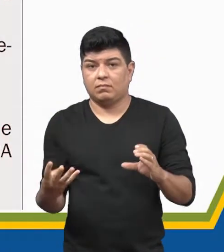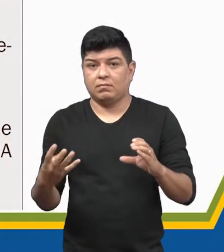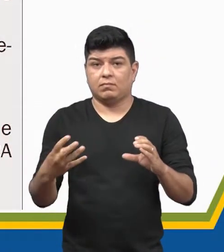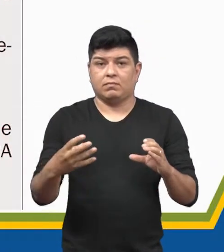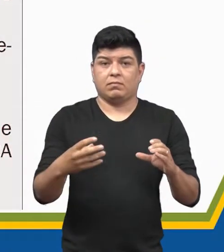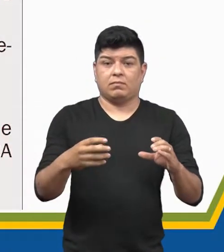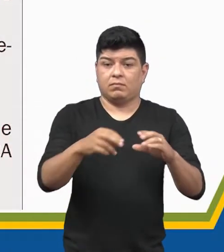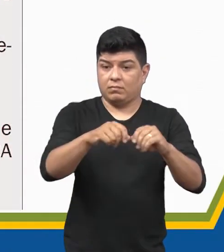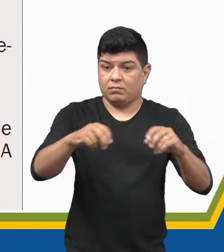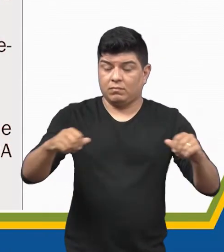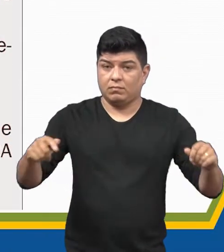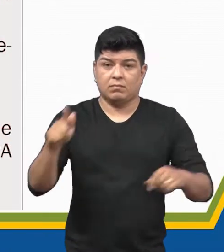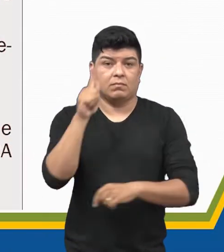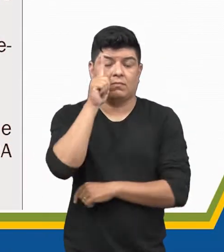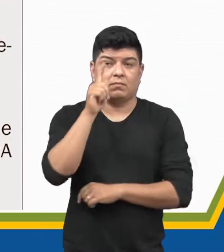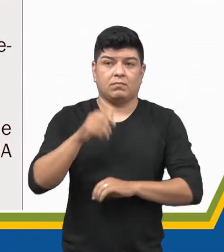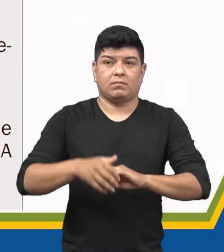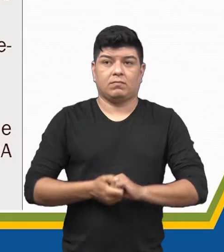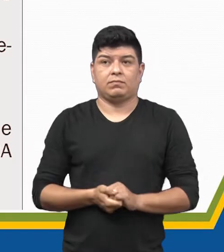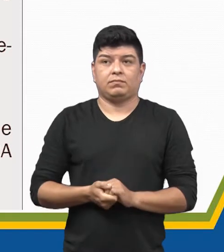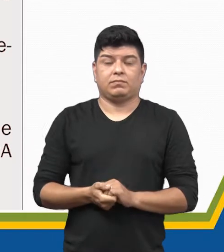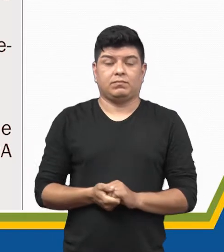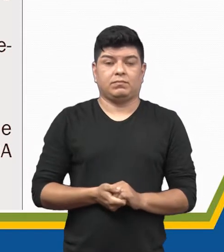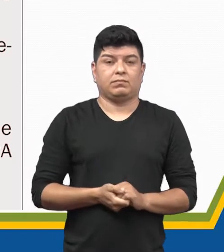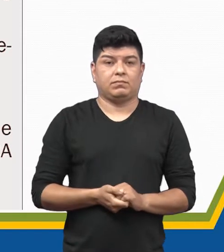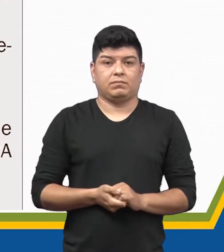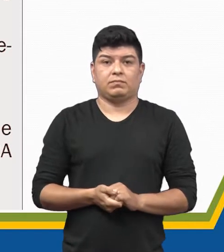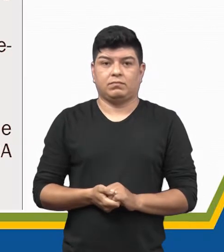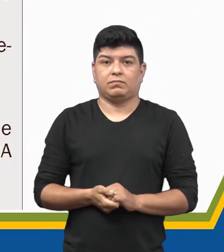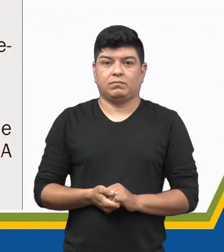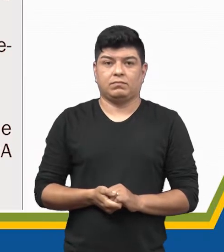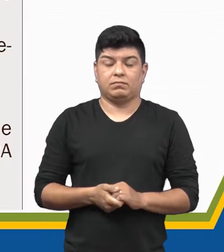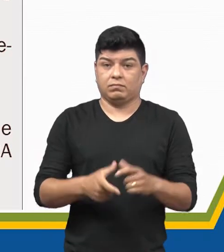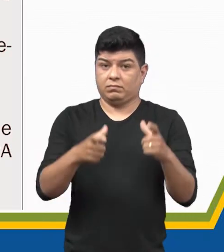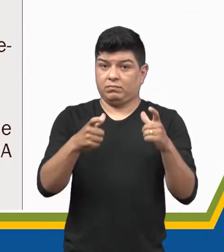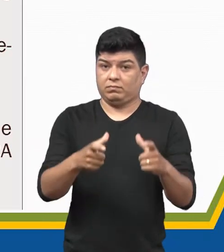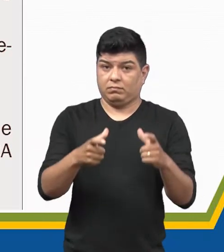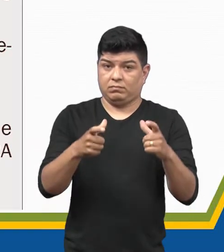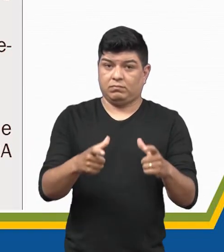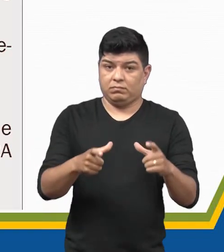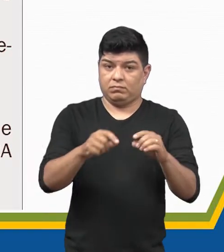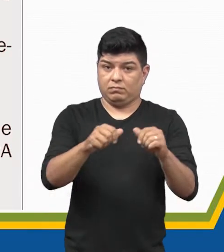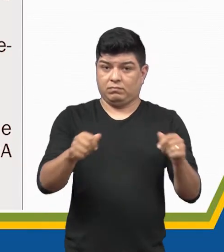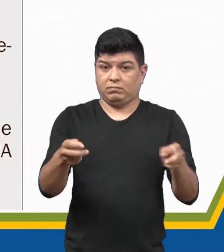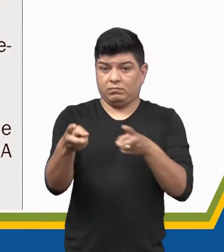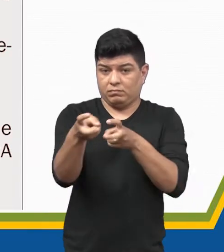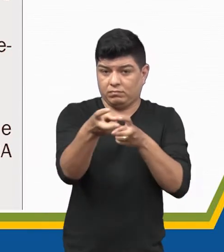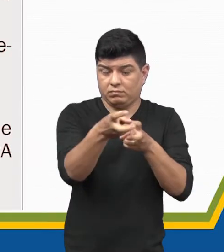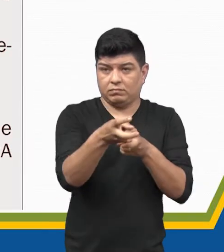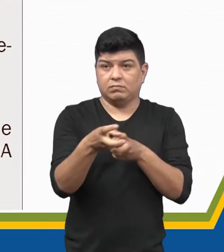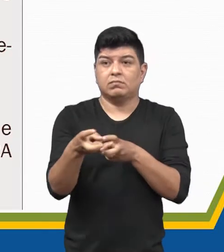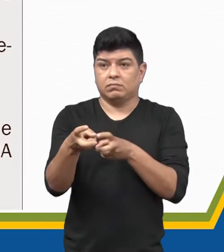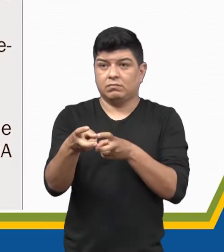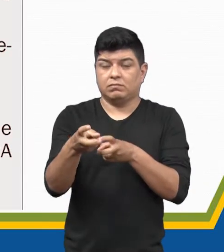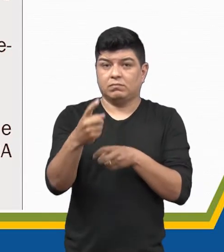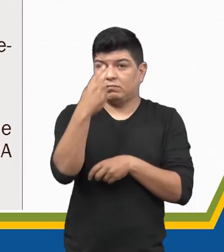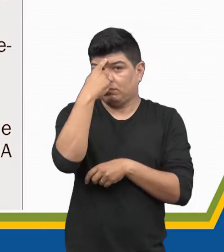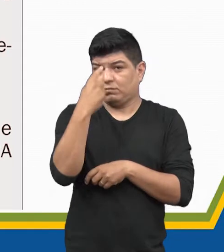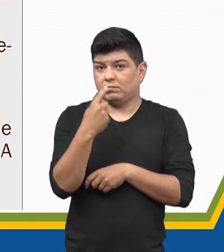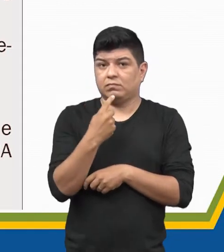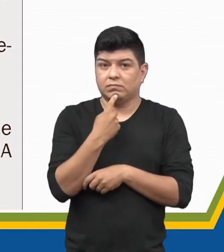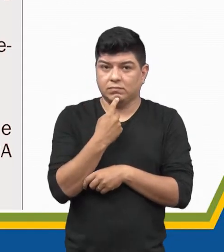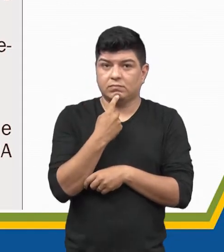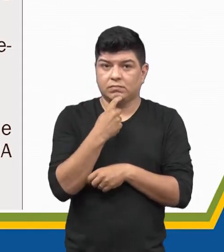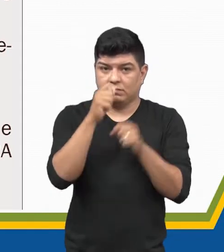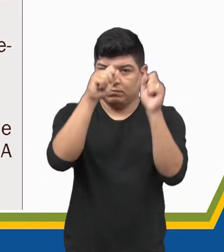território grego, né, é um território bastante acidentado. Se vocês observarem a imagem,